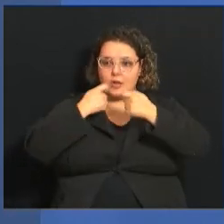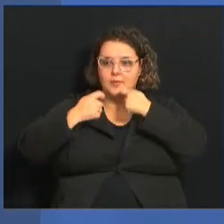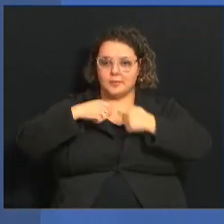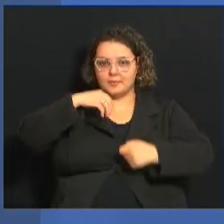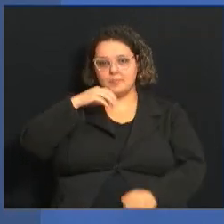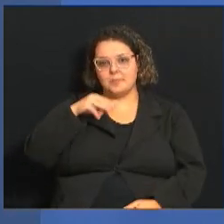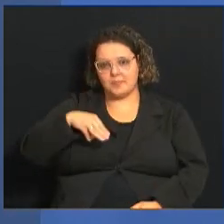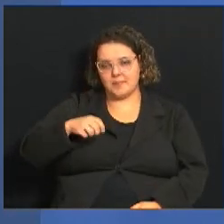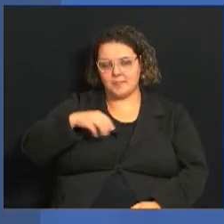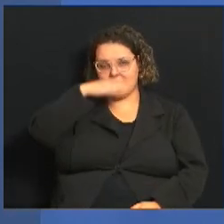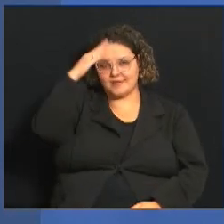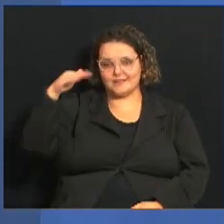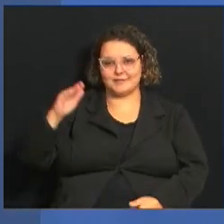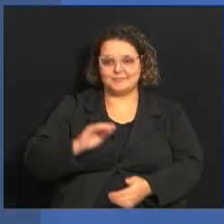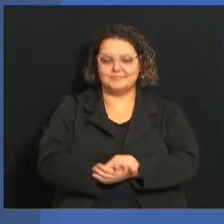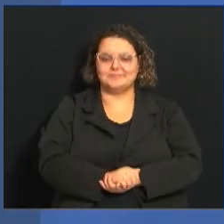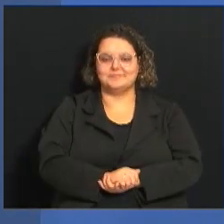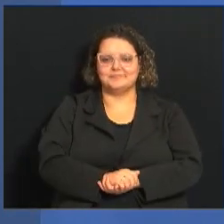Meira.